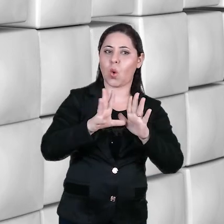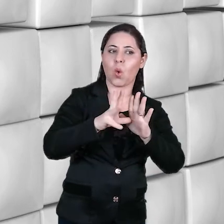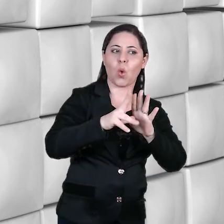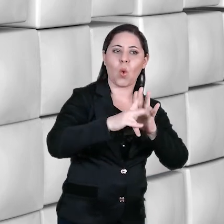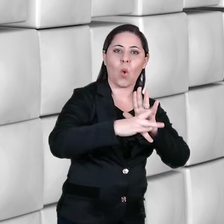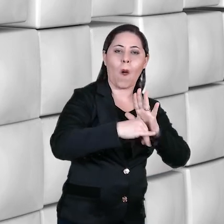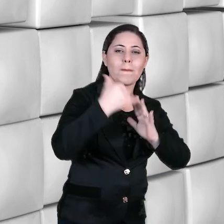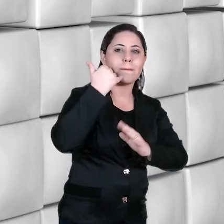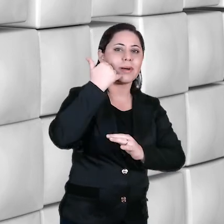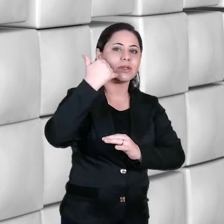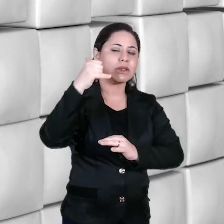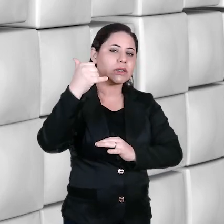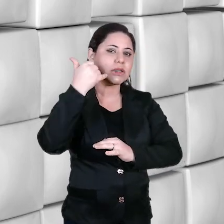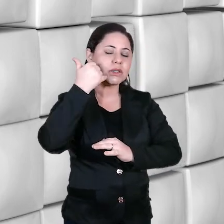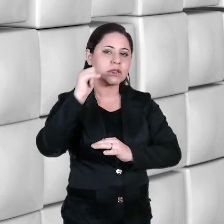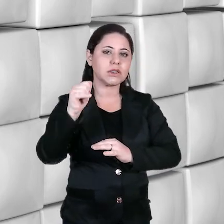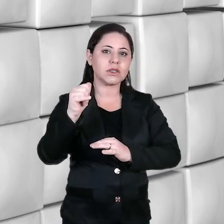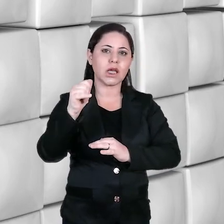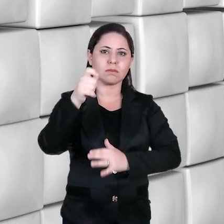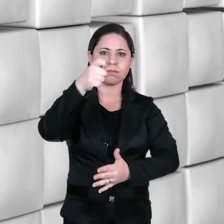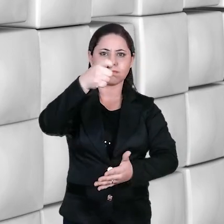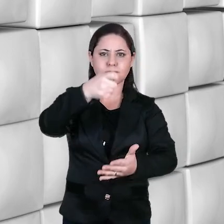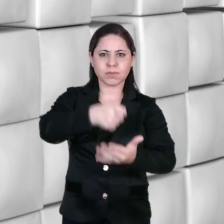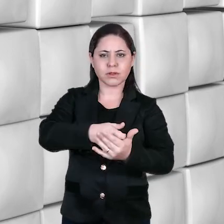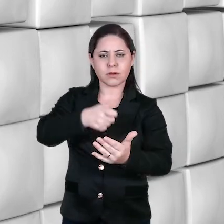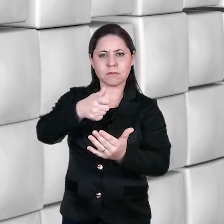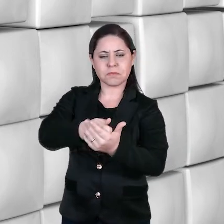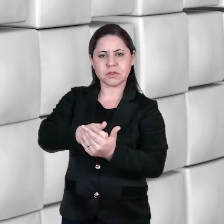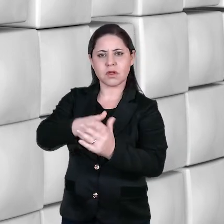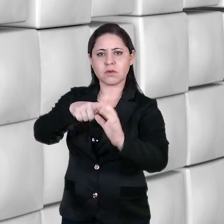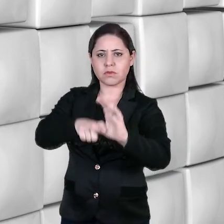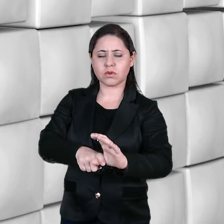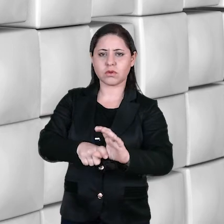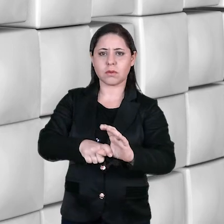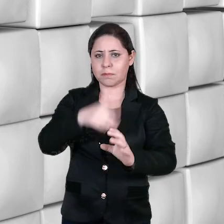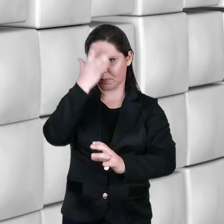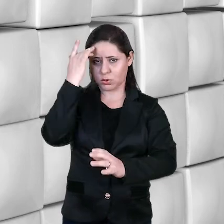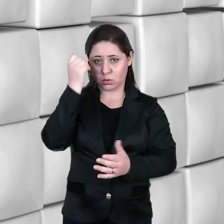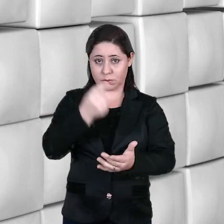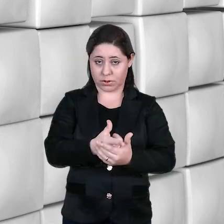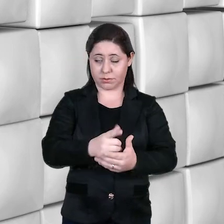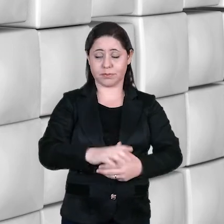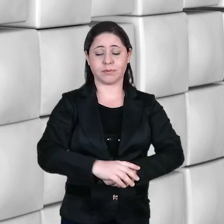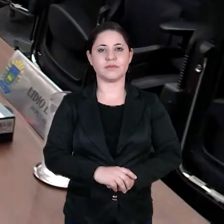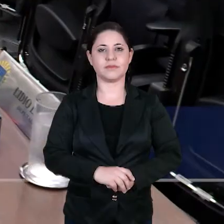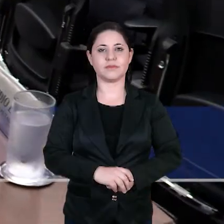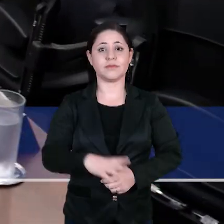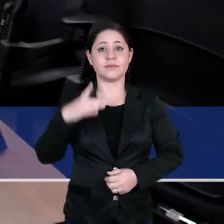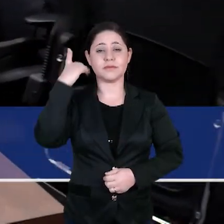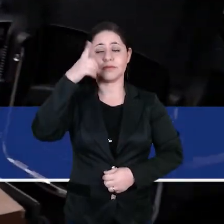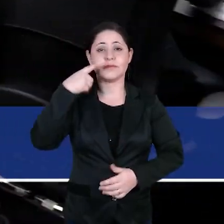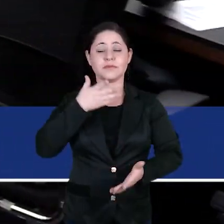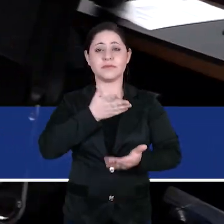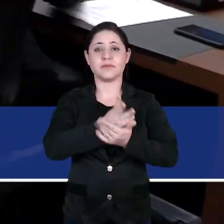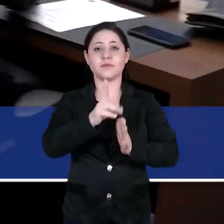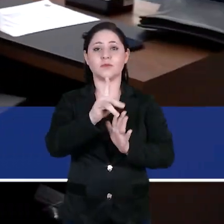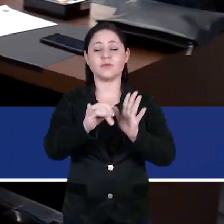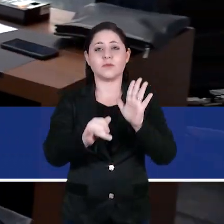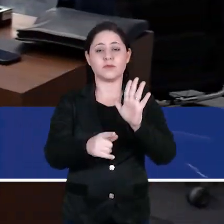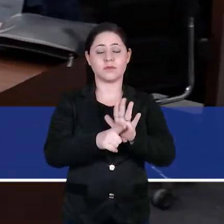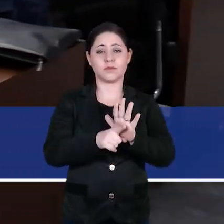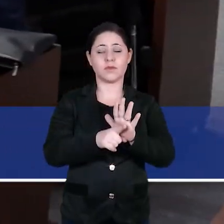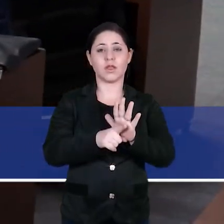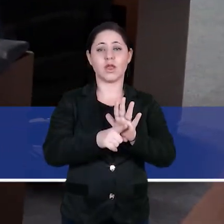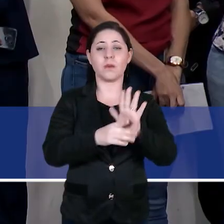os prejuízos por roubo de eletricidade, forem cobrados dos demais consumidores. Parlamentares